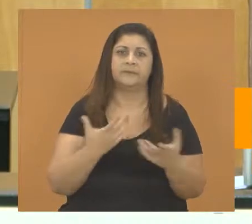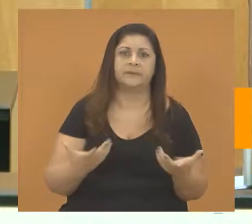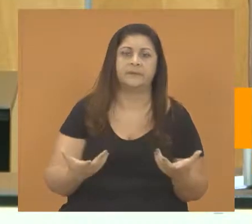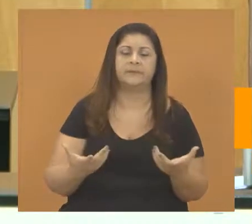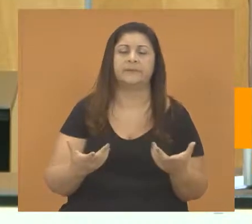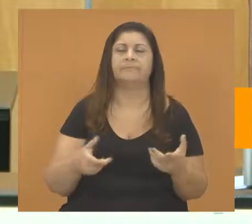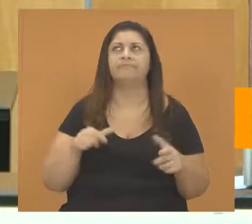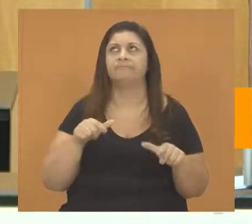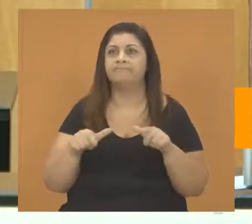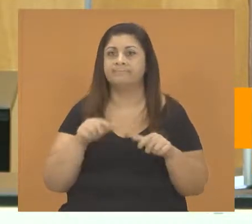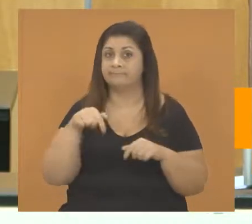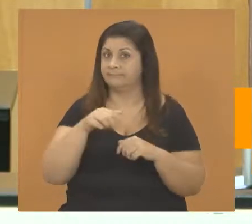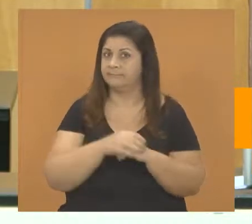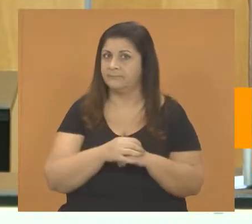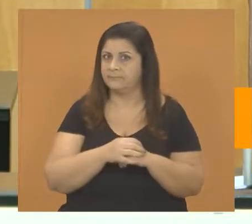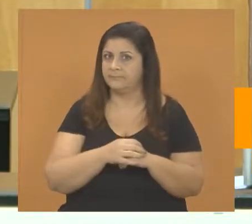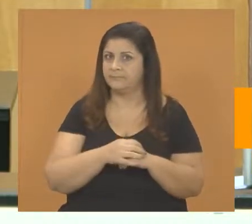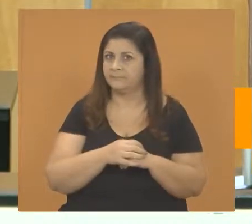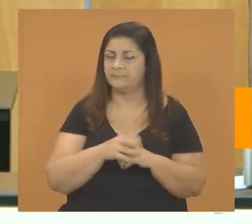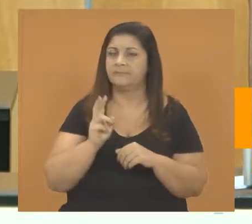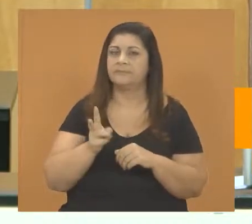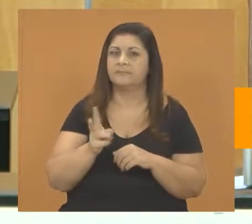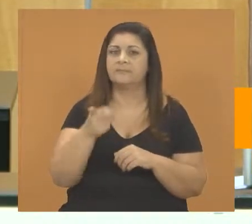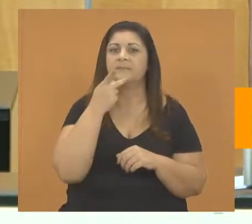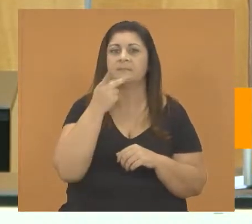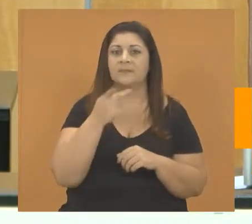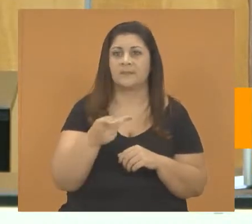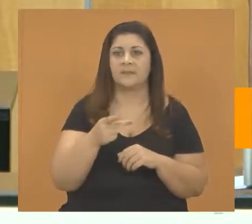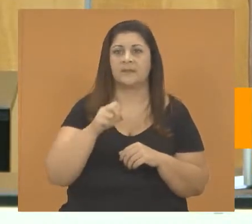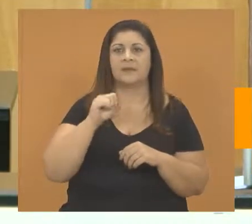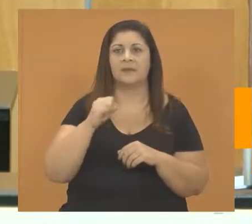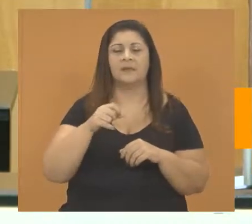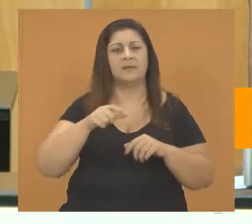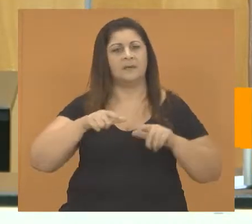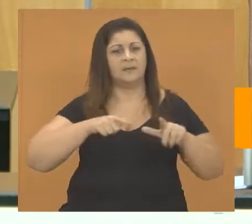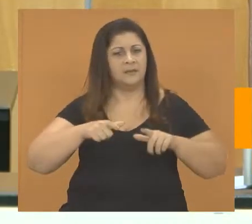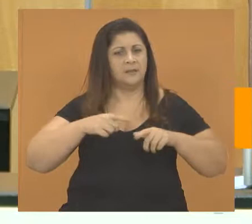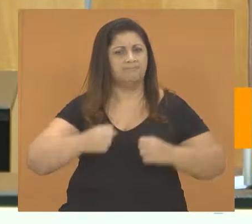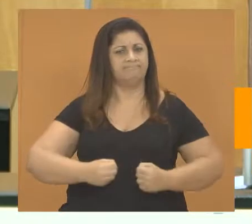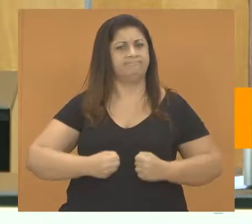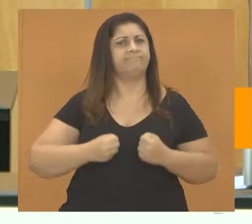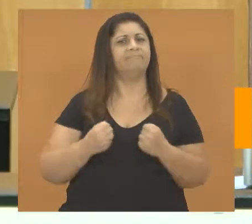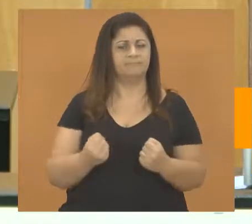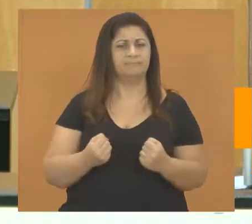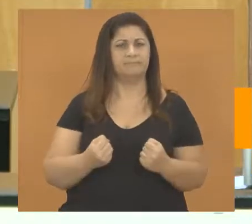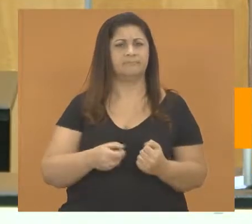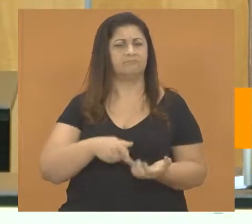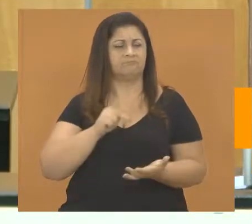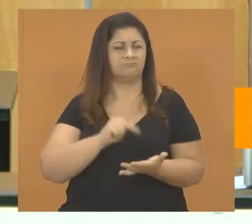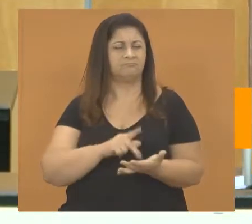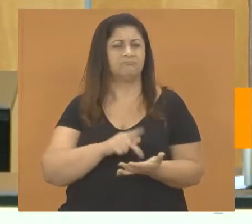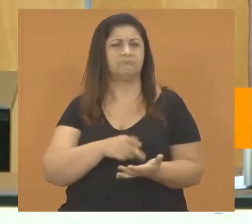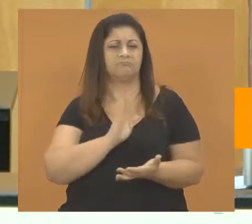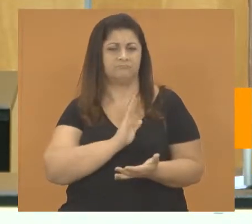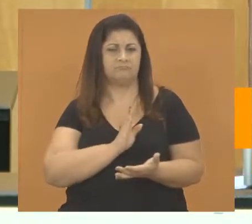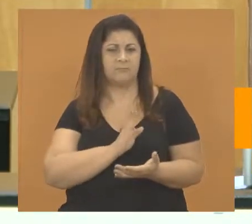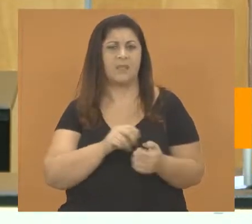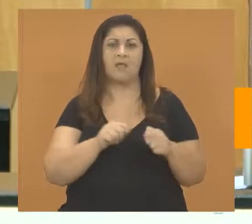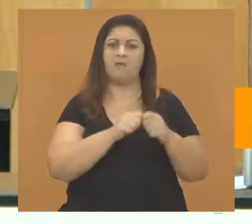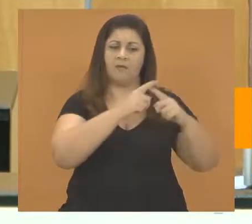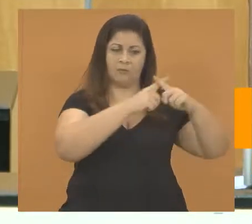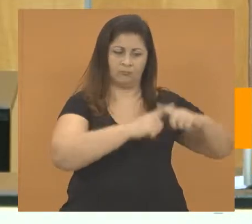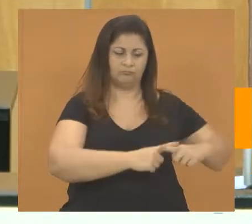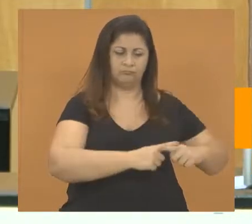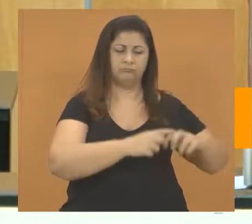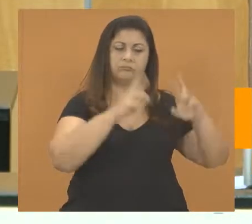costumo dizer e quem trabalha com doação se doa como funcionária pública de verdade que fez o concurso ou o seu